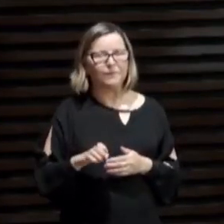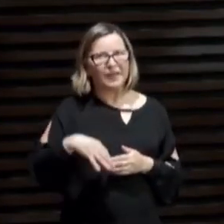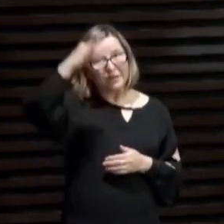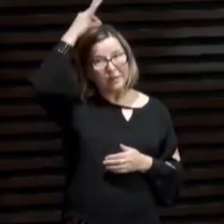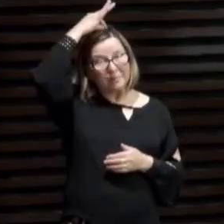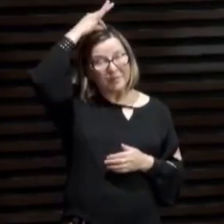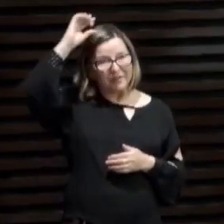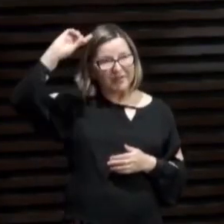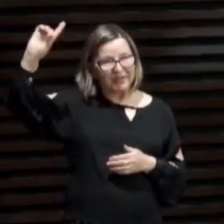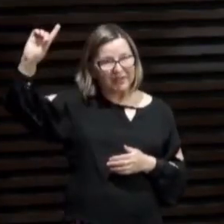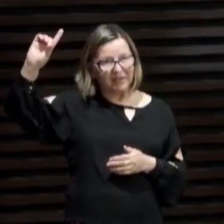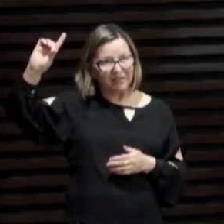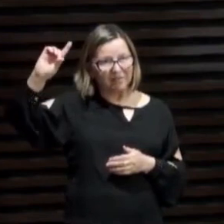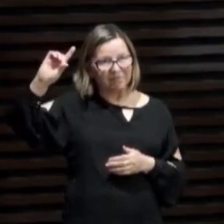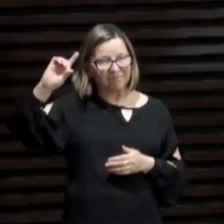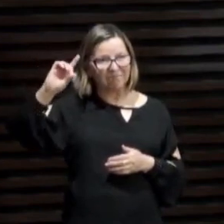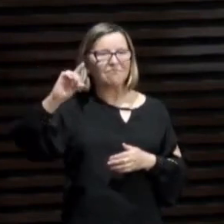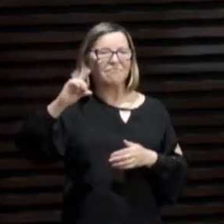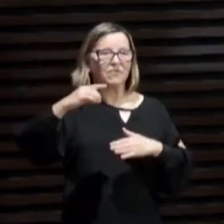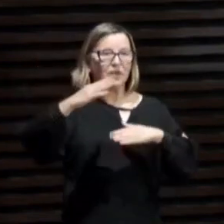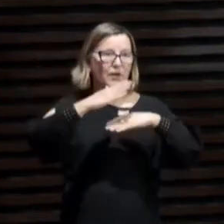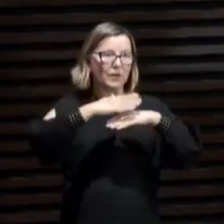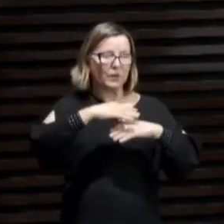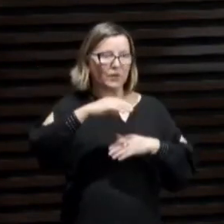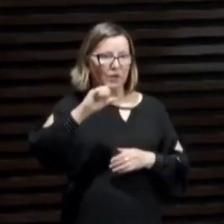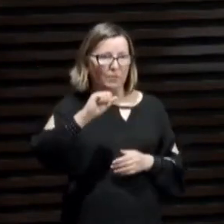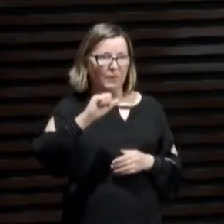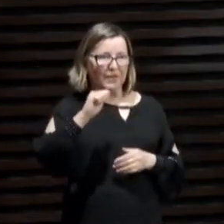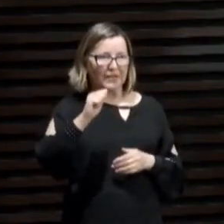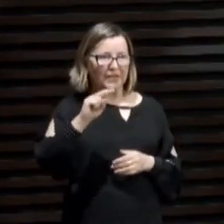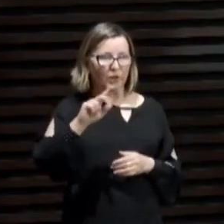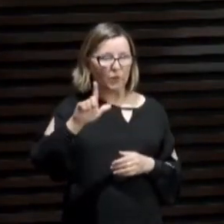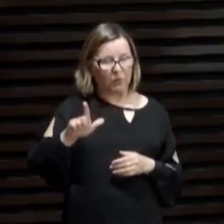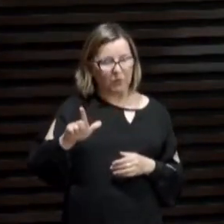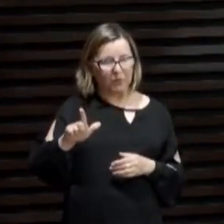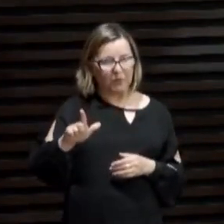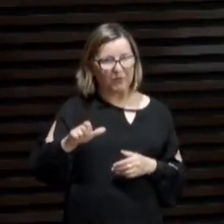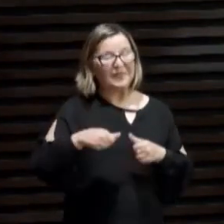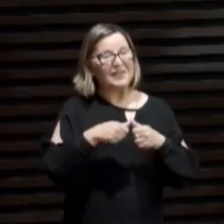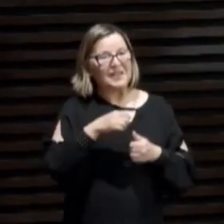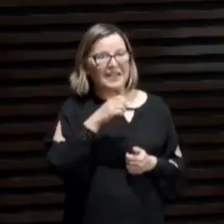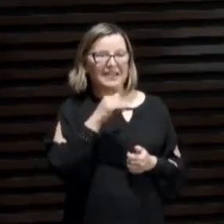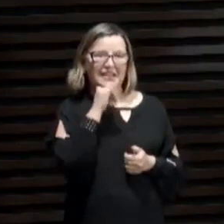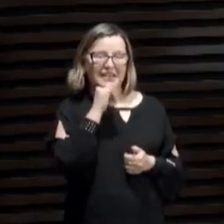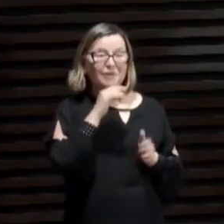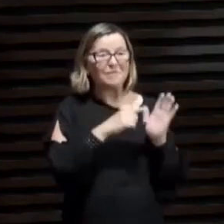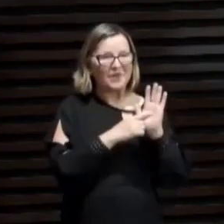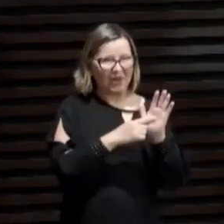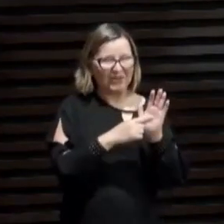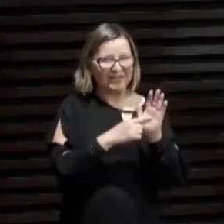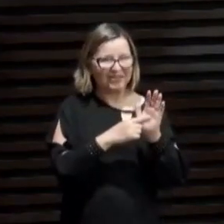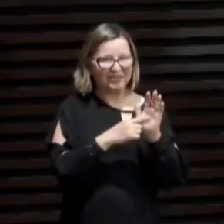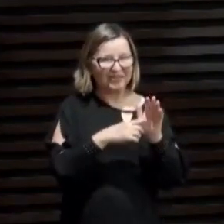de Deus se apossou de Saul. 1 Samuel 11, versículo 6. Esses exemplos aqui mostram a